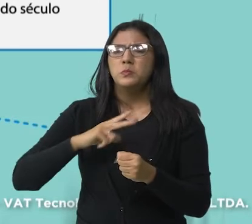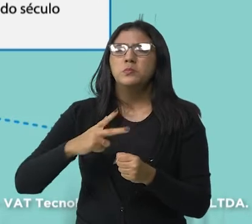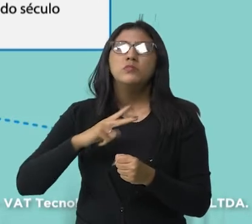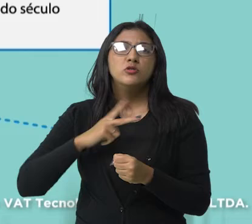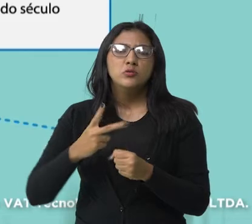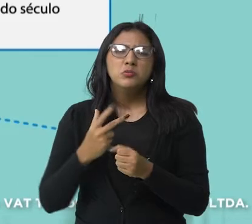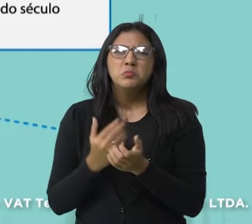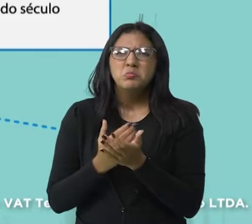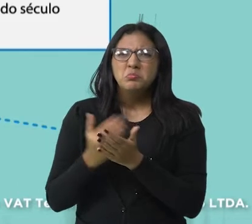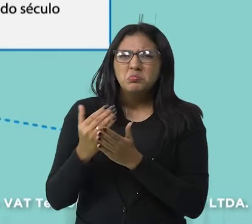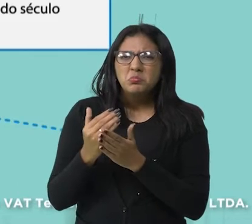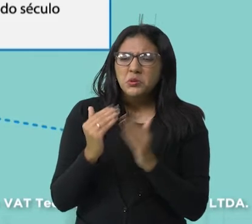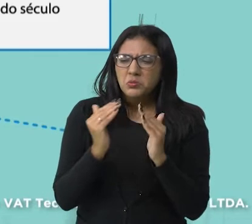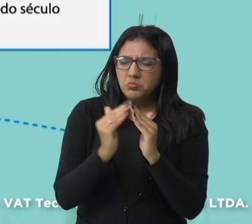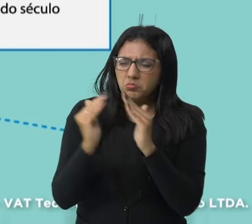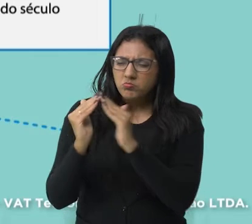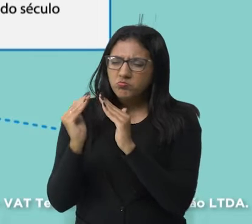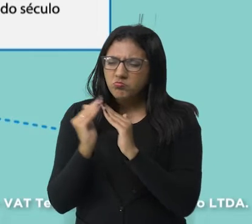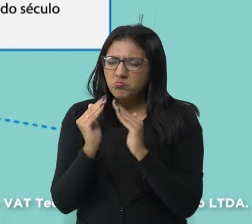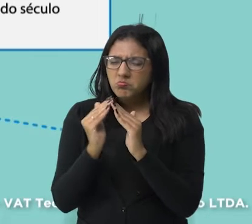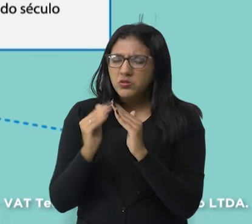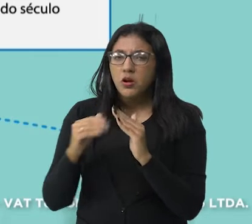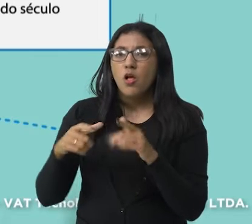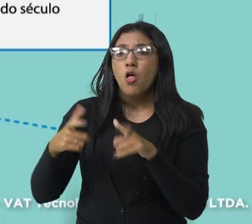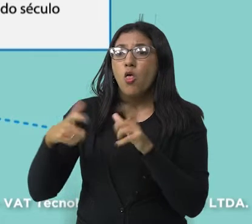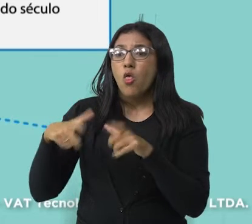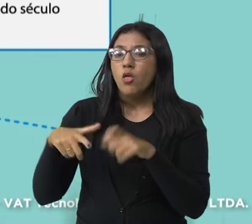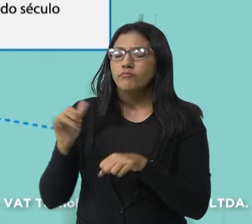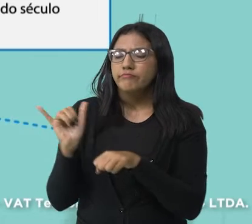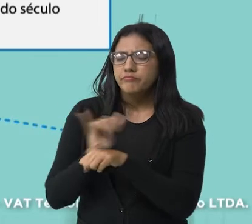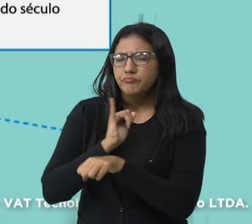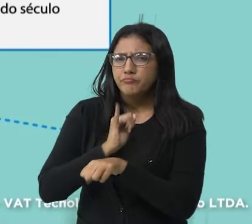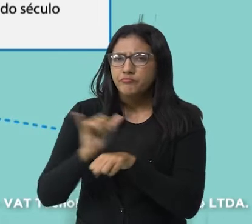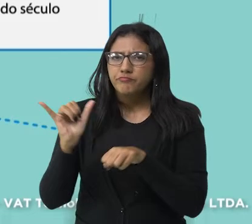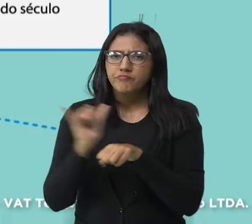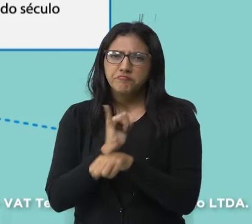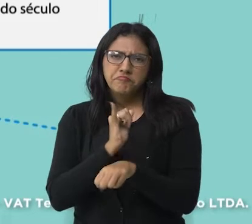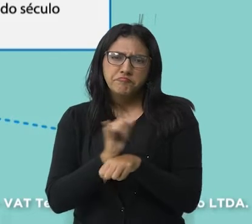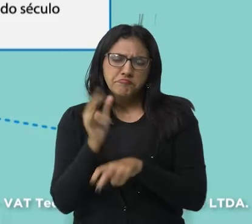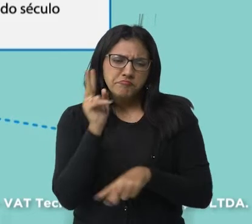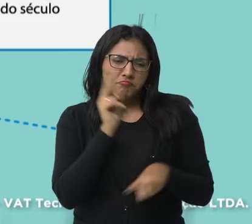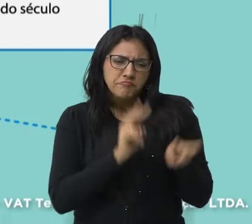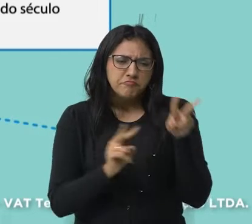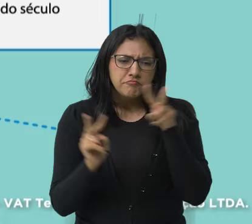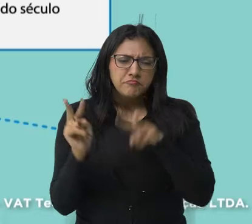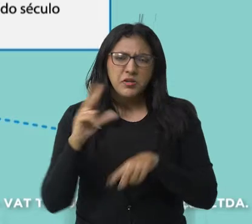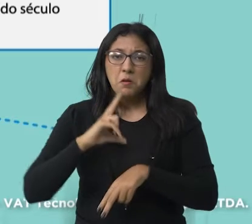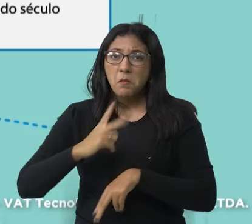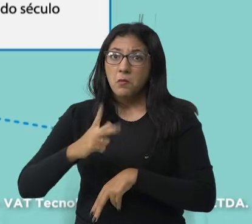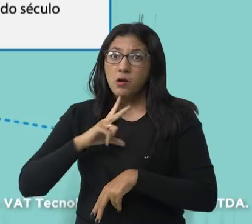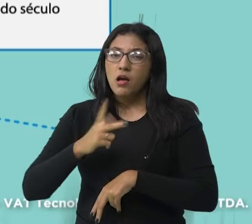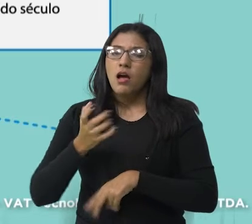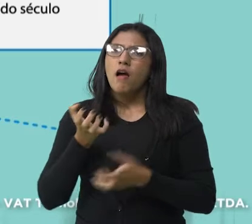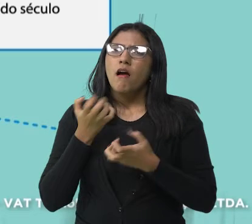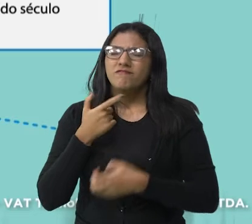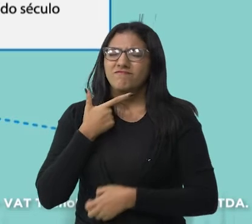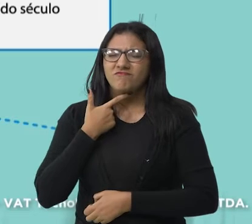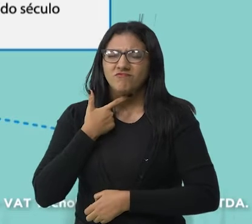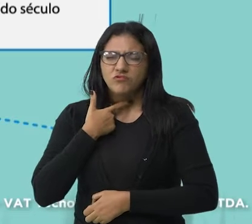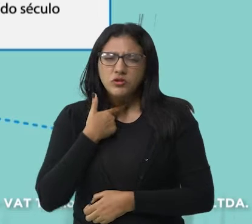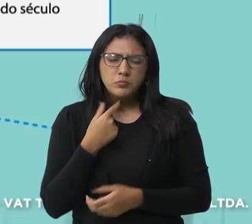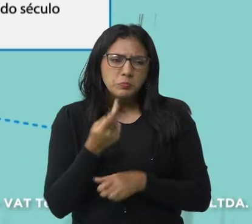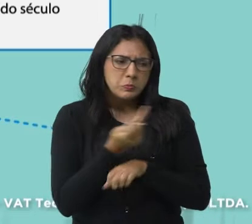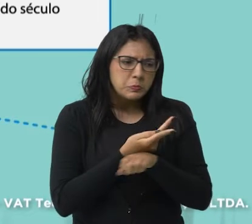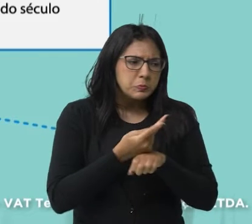ser instalados em áreas estratégicas, porque os portugueses realmente querem explorar. E a